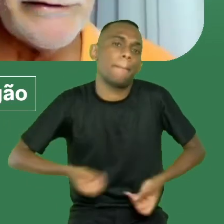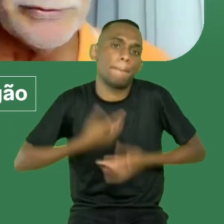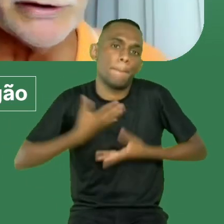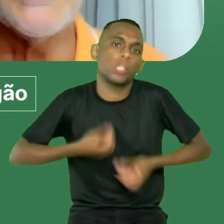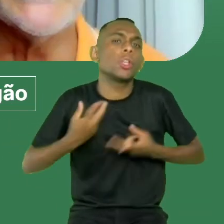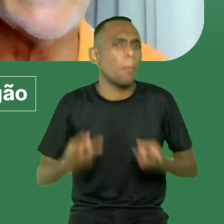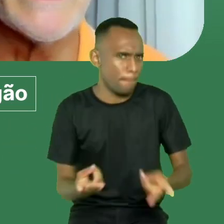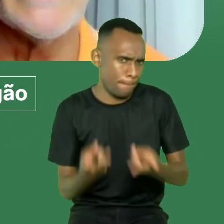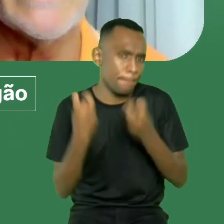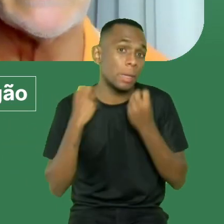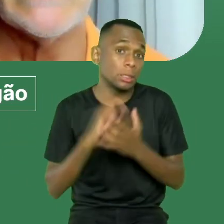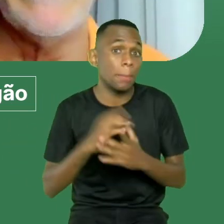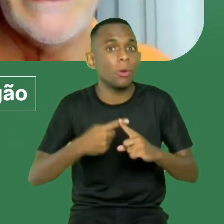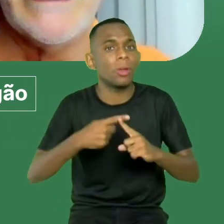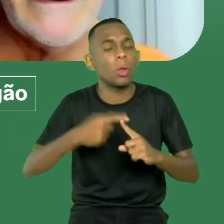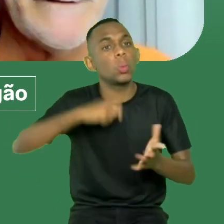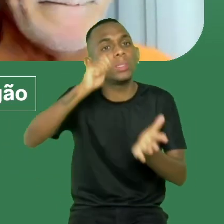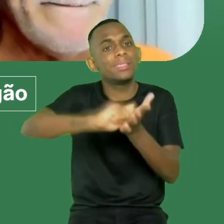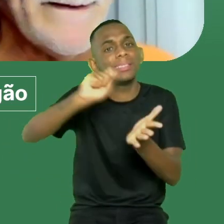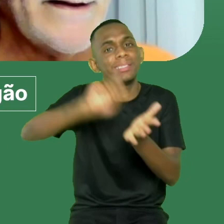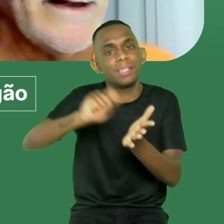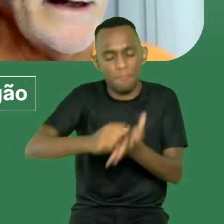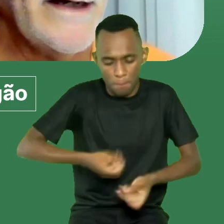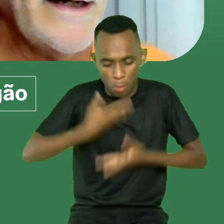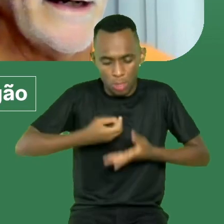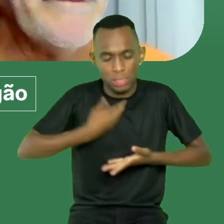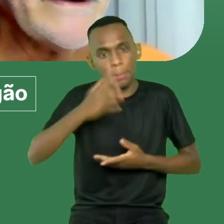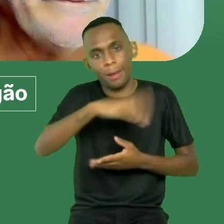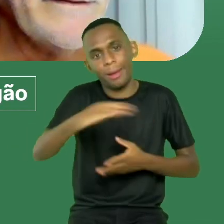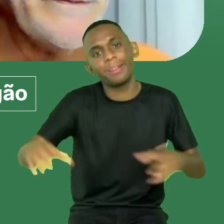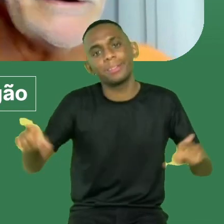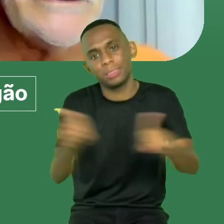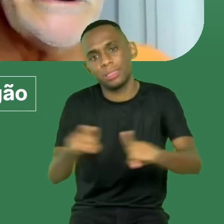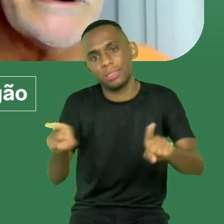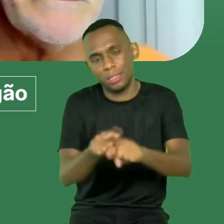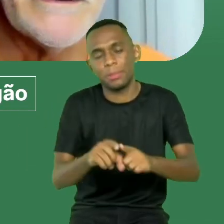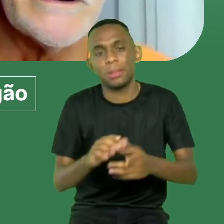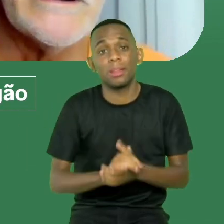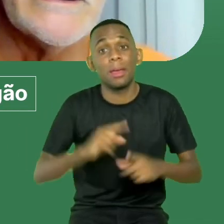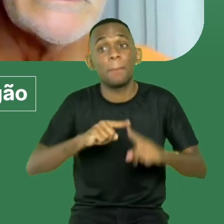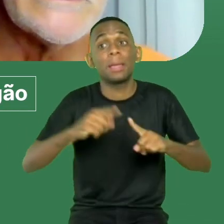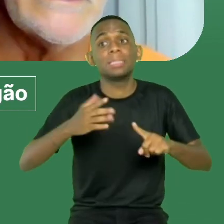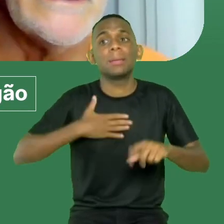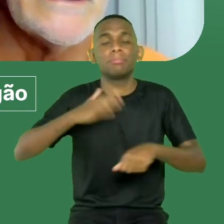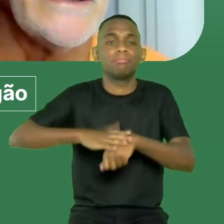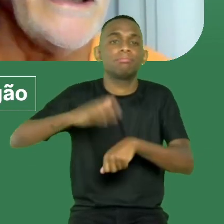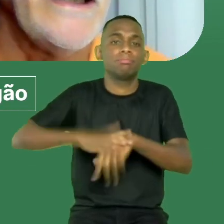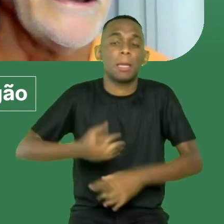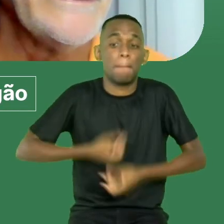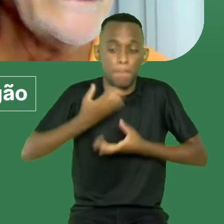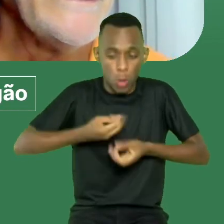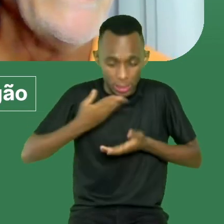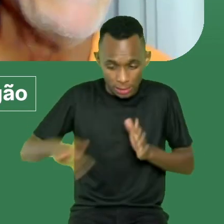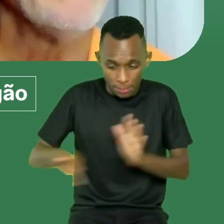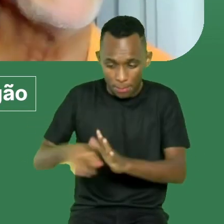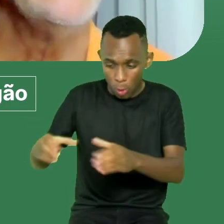porque eu escrevo muita poesia para criança também, né? Mas a minha poesia para criança, ela